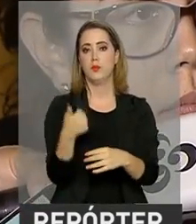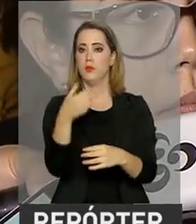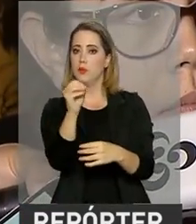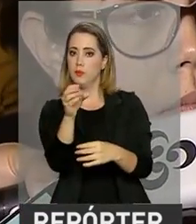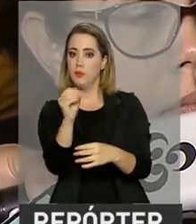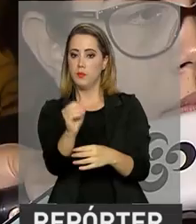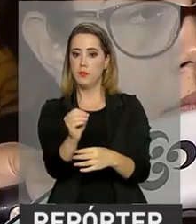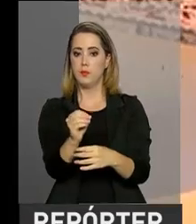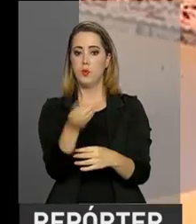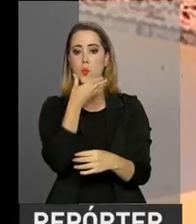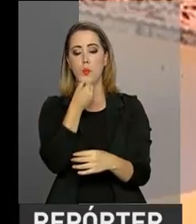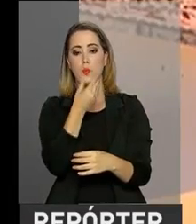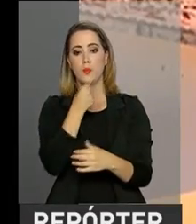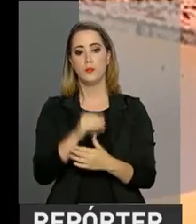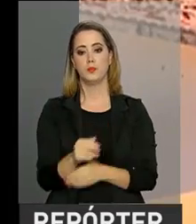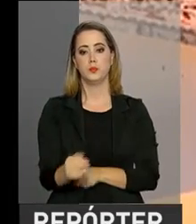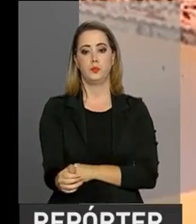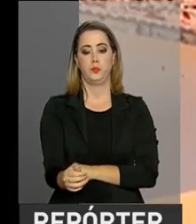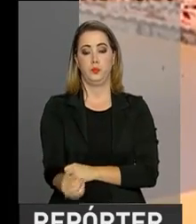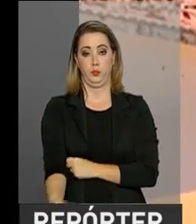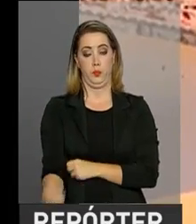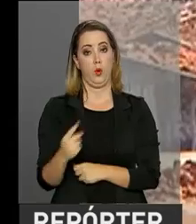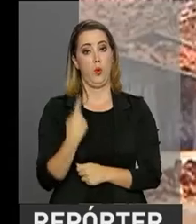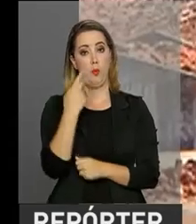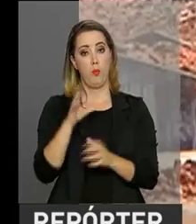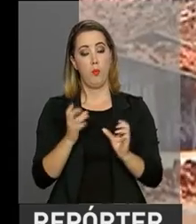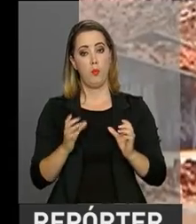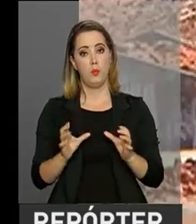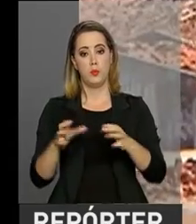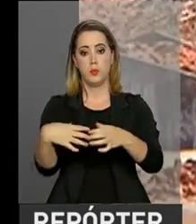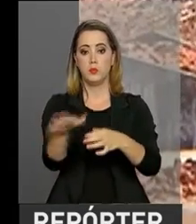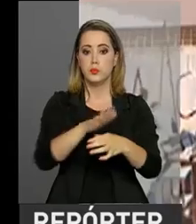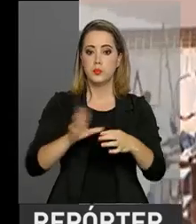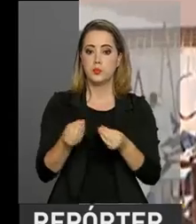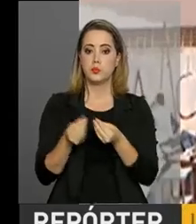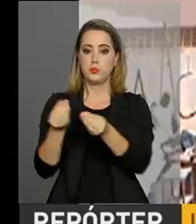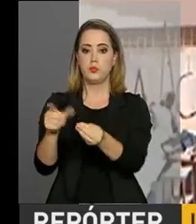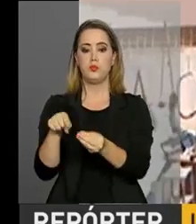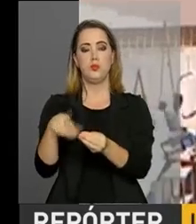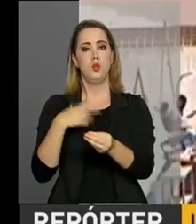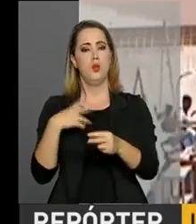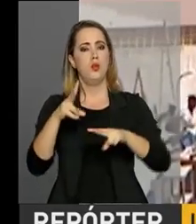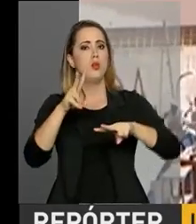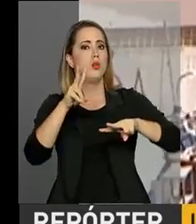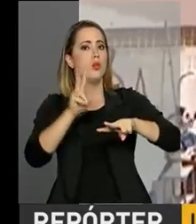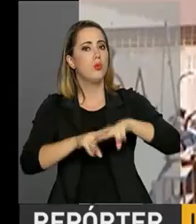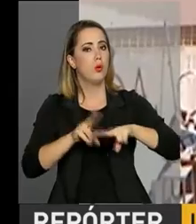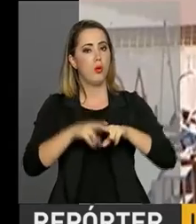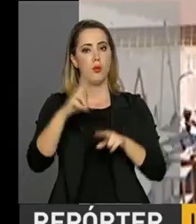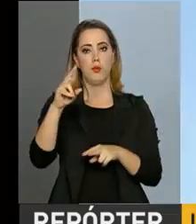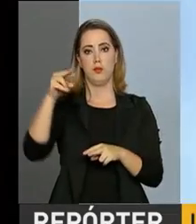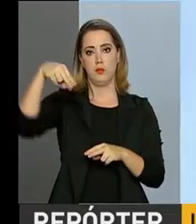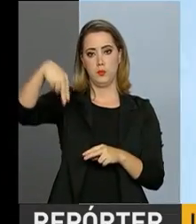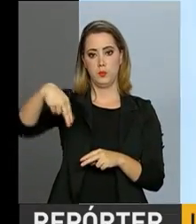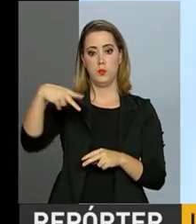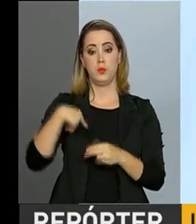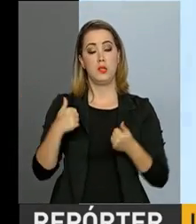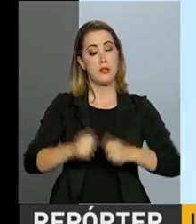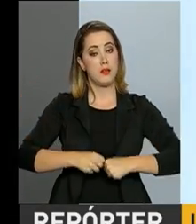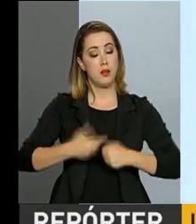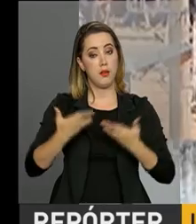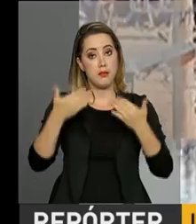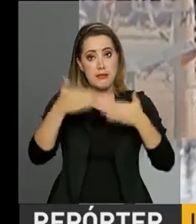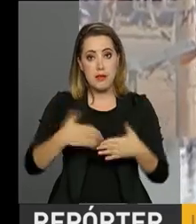100 homens o primeiro grupo será enviado à penitenciária Estadual de alcaçus no Rio Grande do Norte que enfrenta